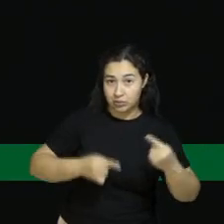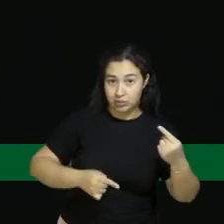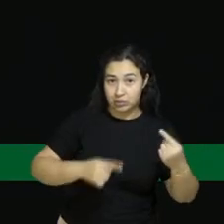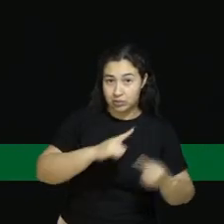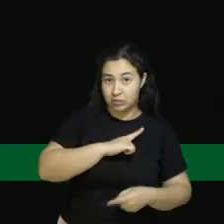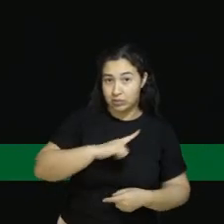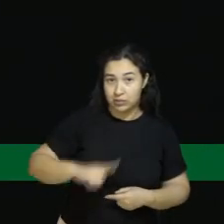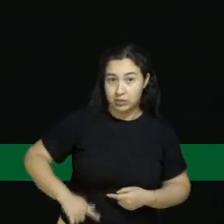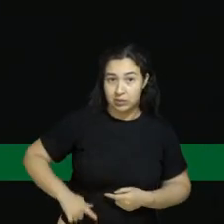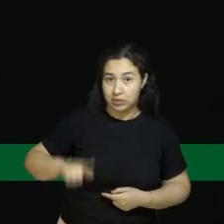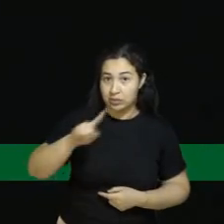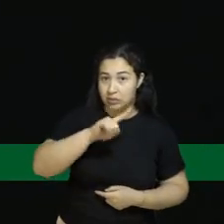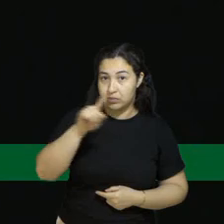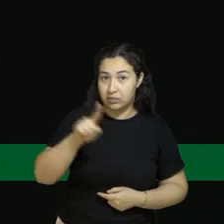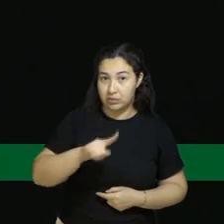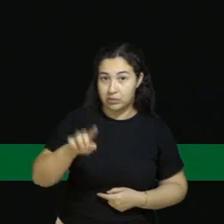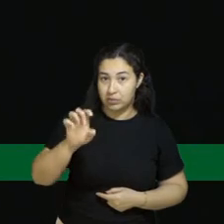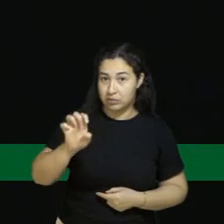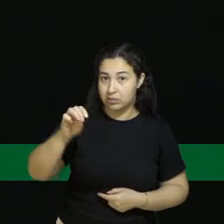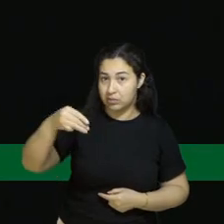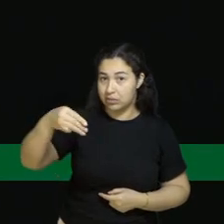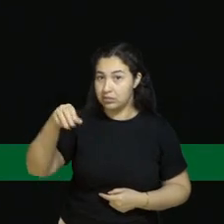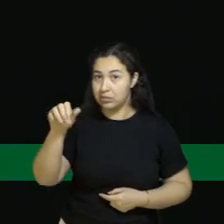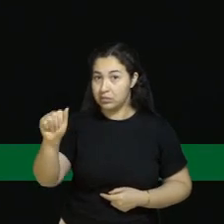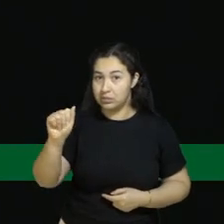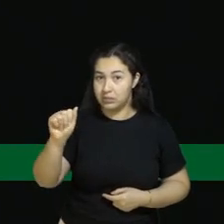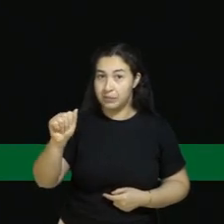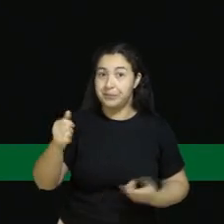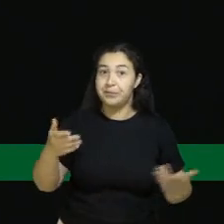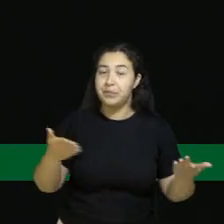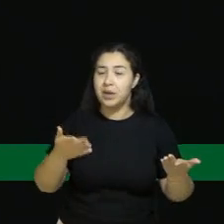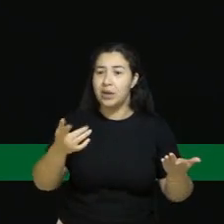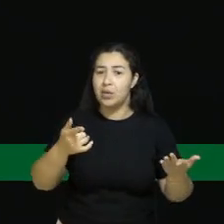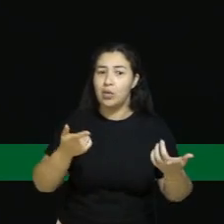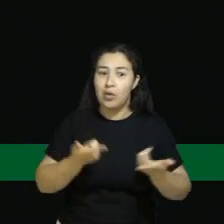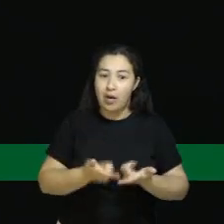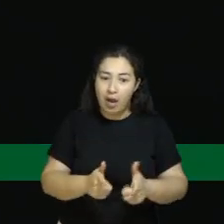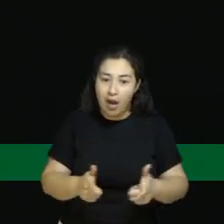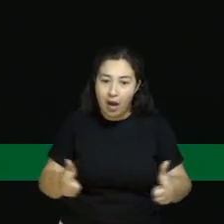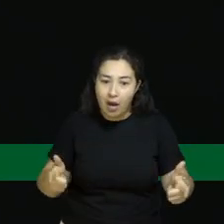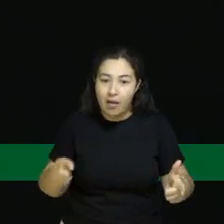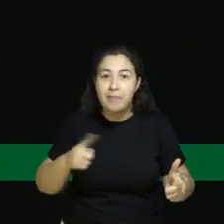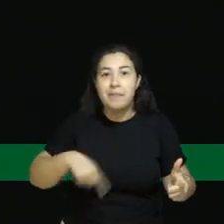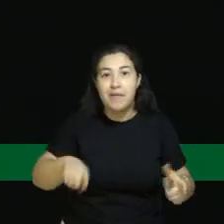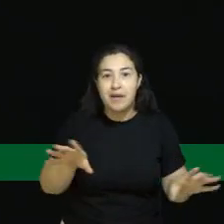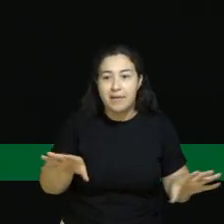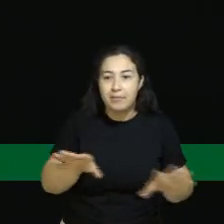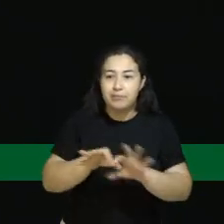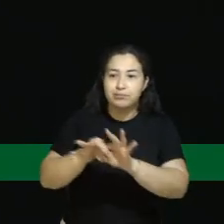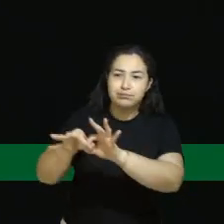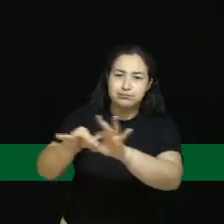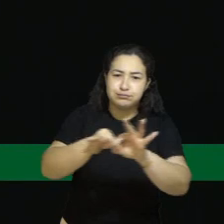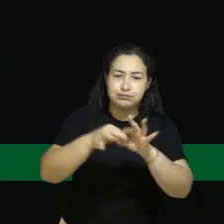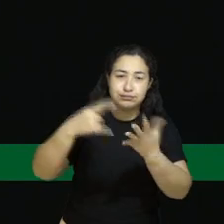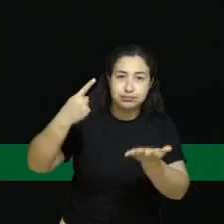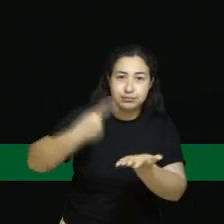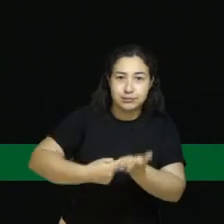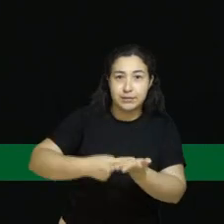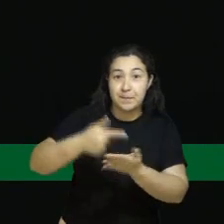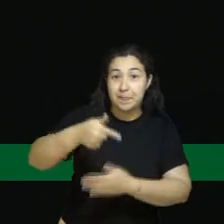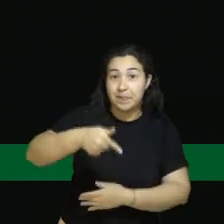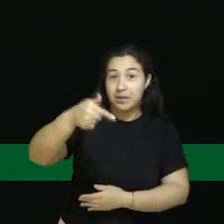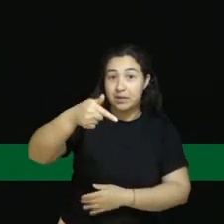Zema, e agora toma uma proporção de consórcio. Esses 7